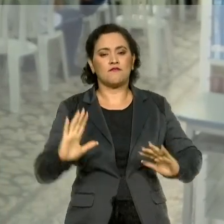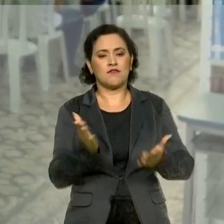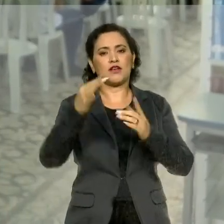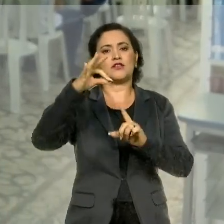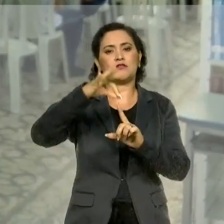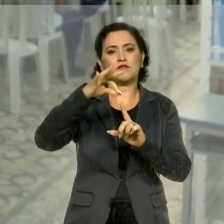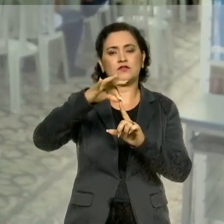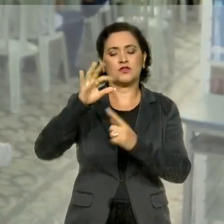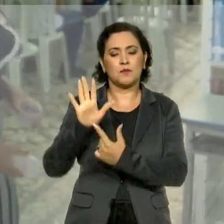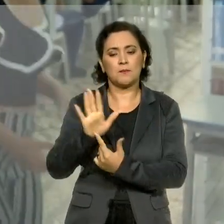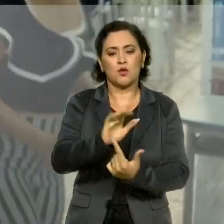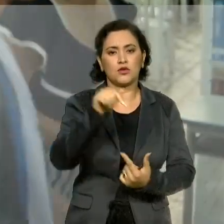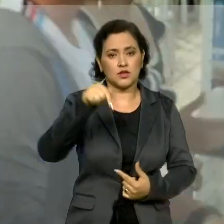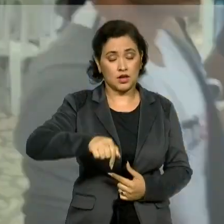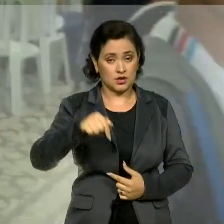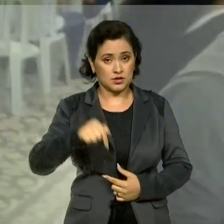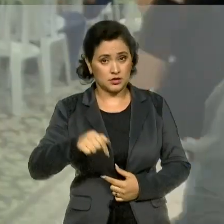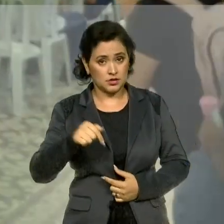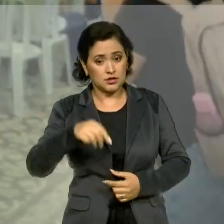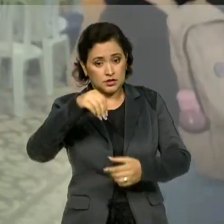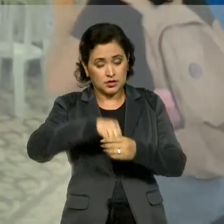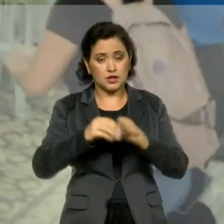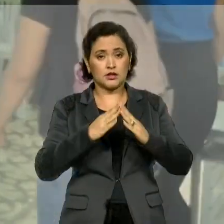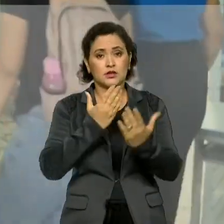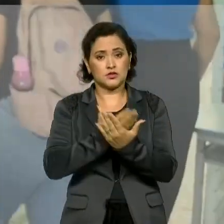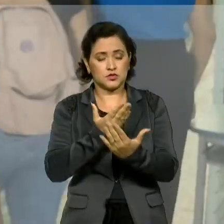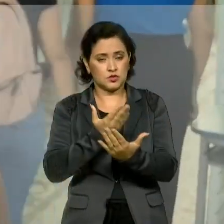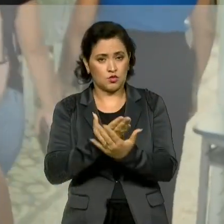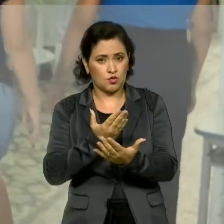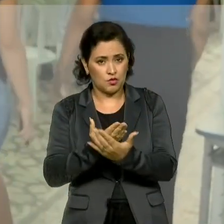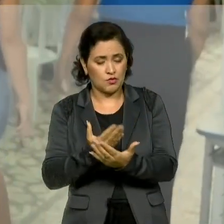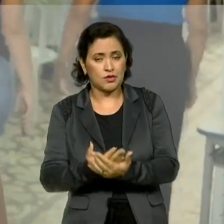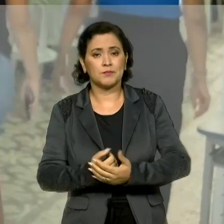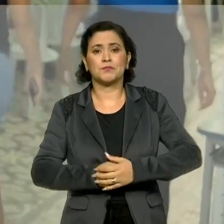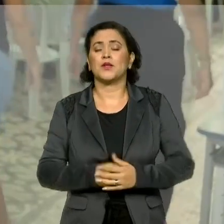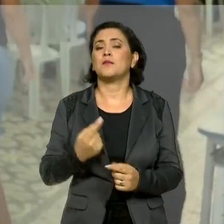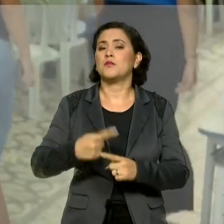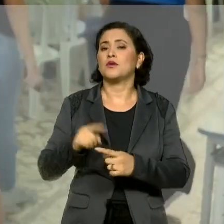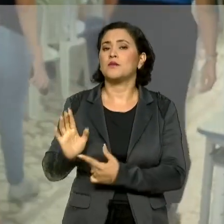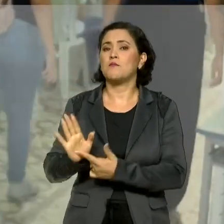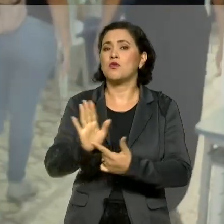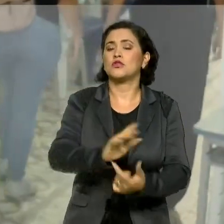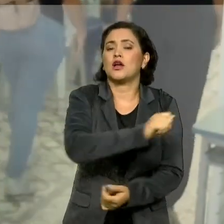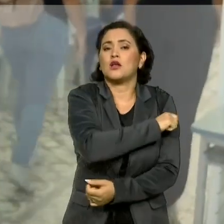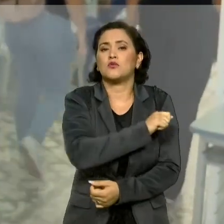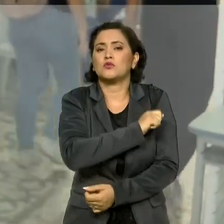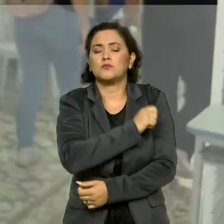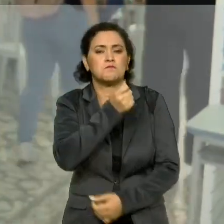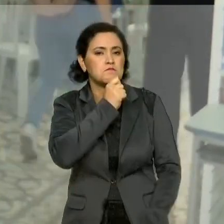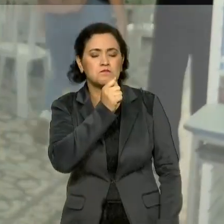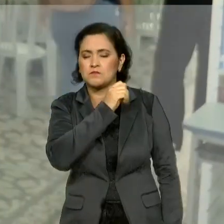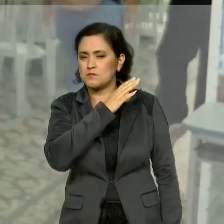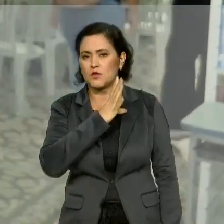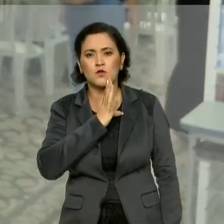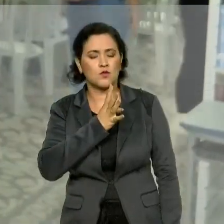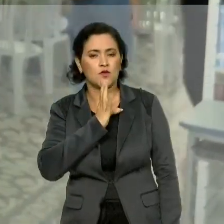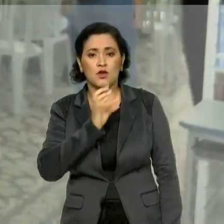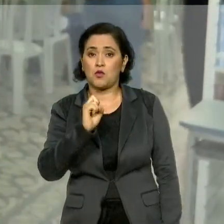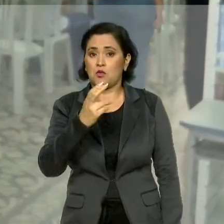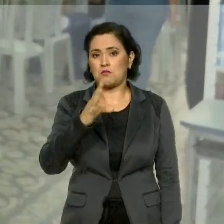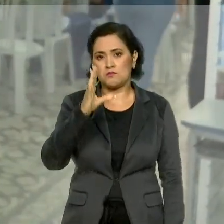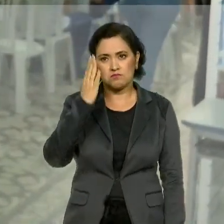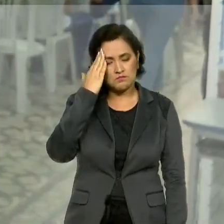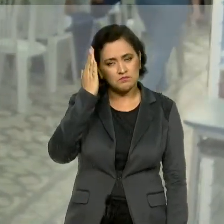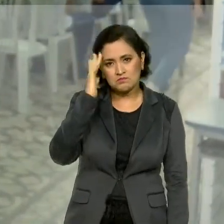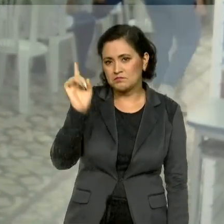essa festa cultural para dentro da instituição Por trazer para mostrar PR os alunos que não conhecem ou não entendem da sua própria